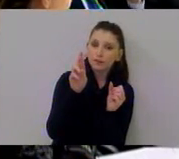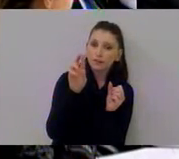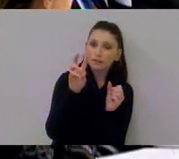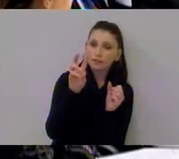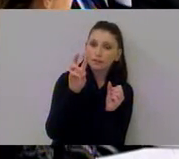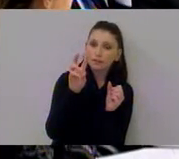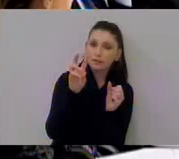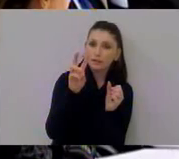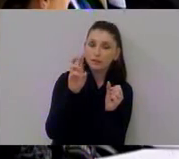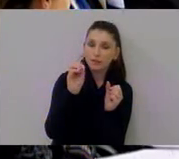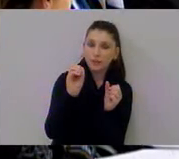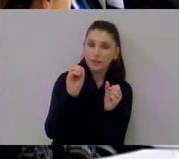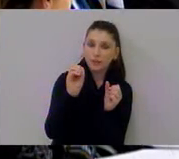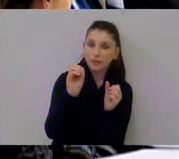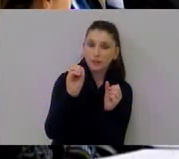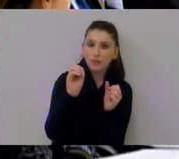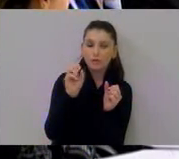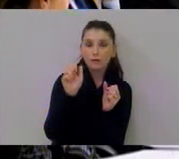fica em frente